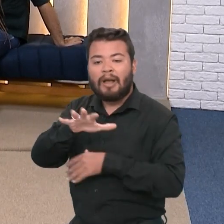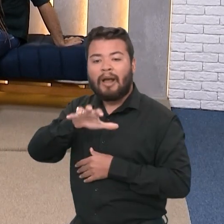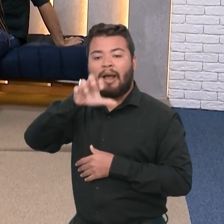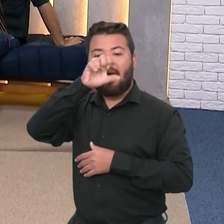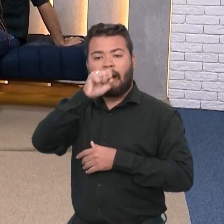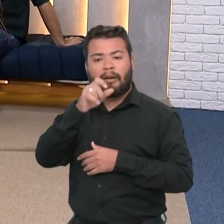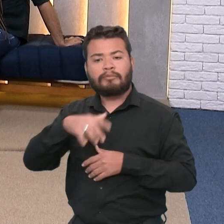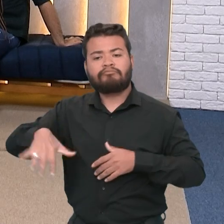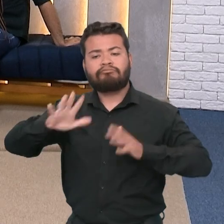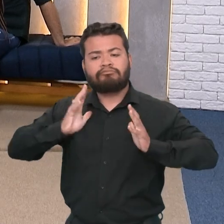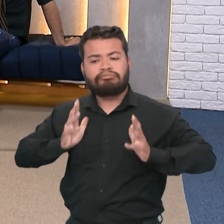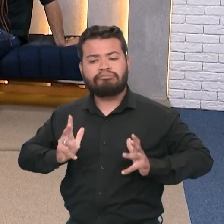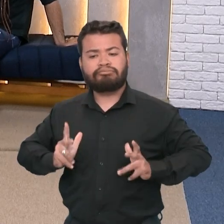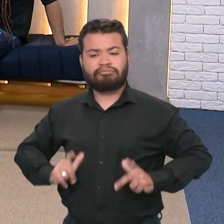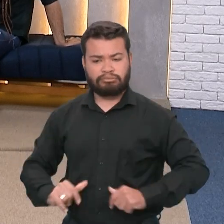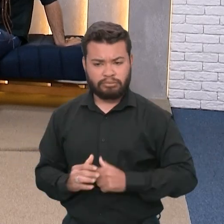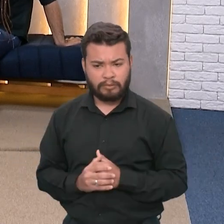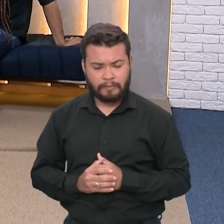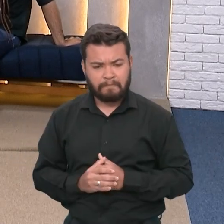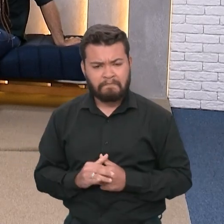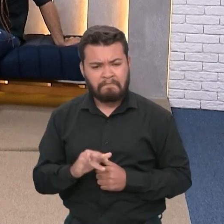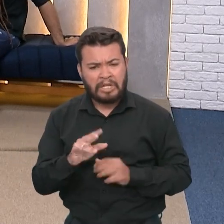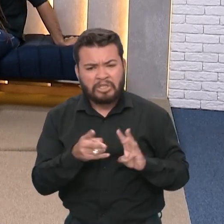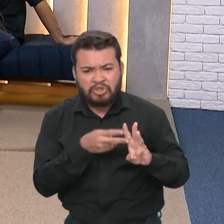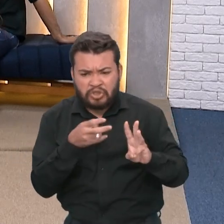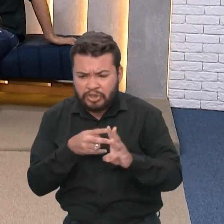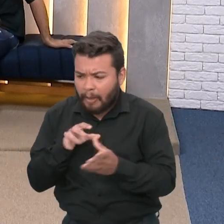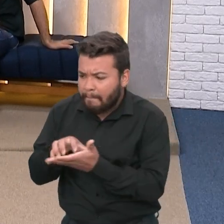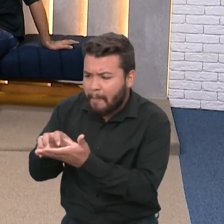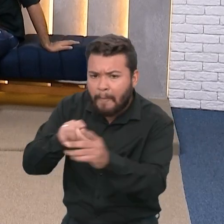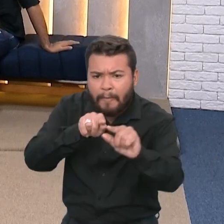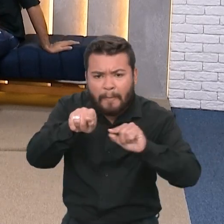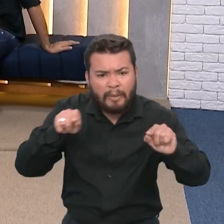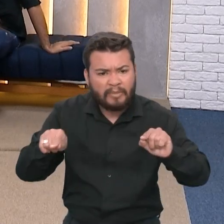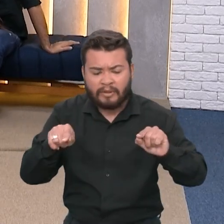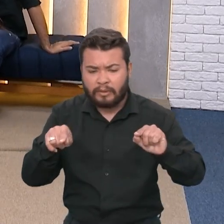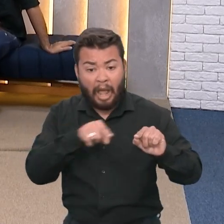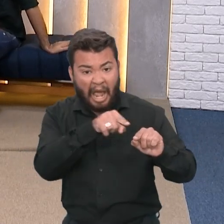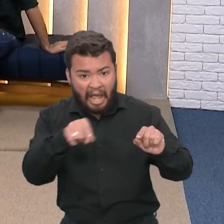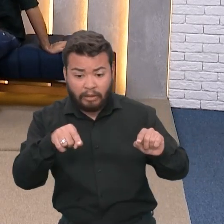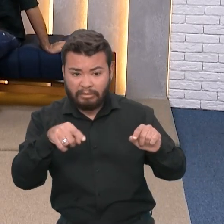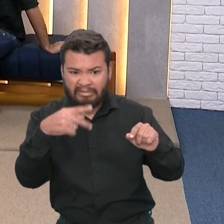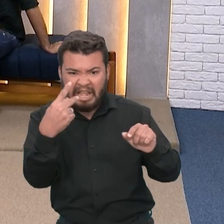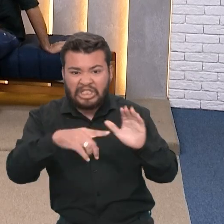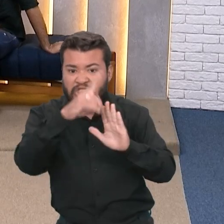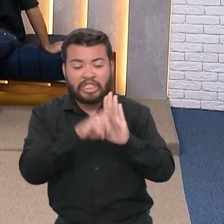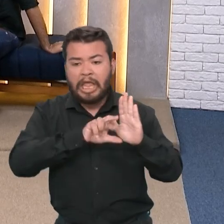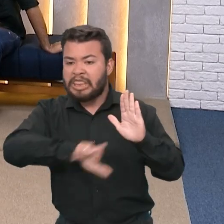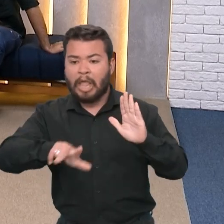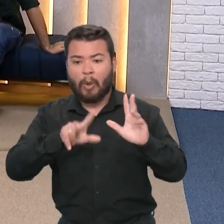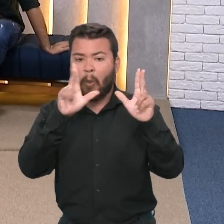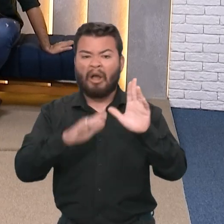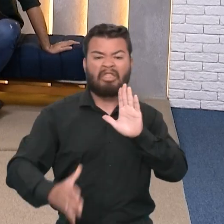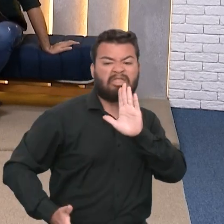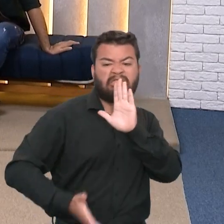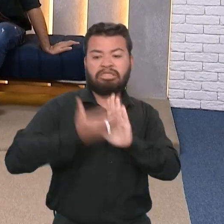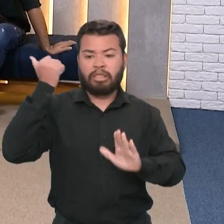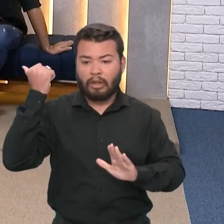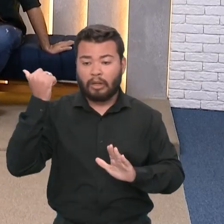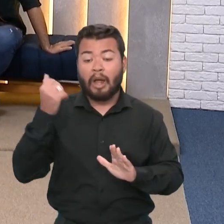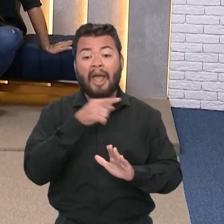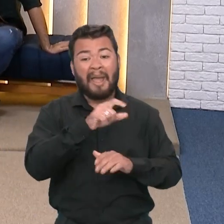ou considerar que essas terras não são deles seria ameaçar também o meio ambiente. É